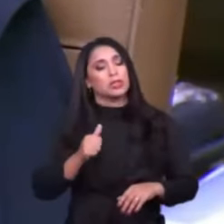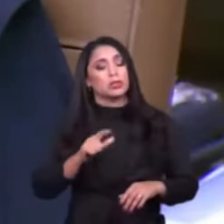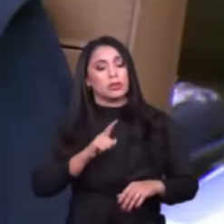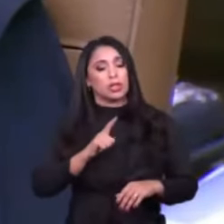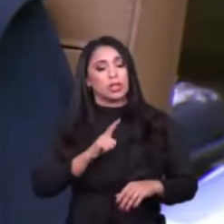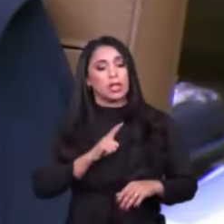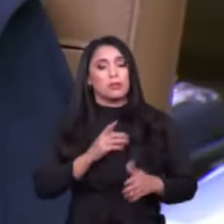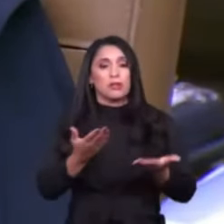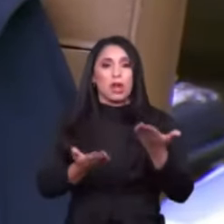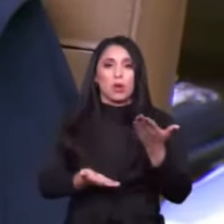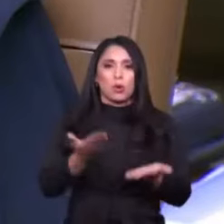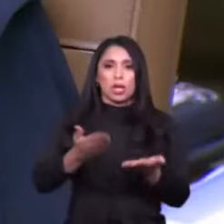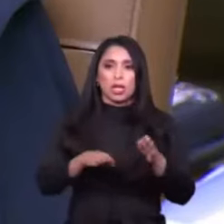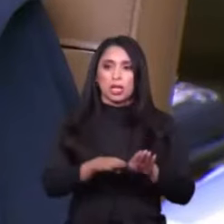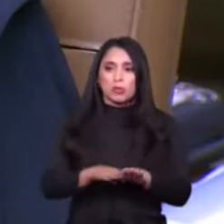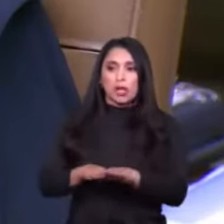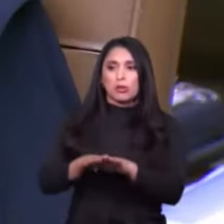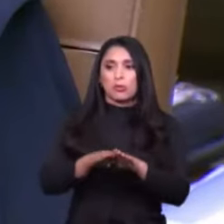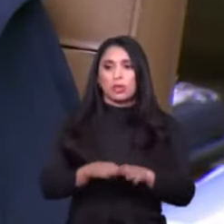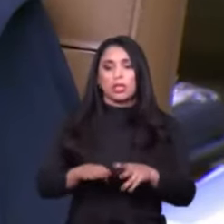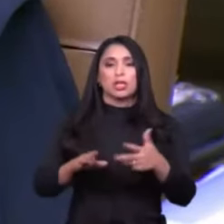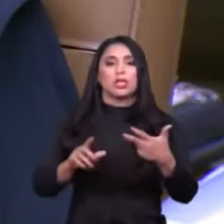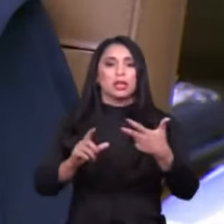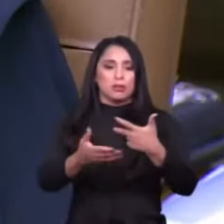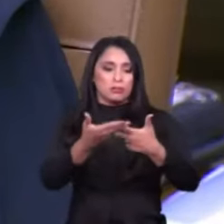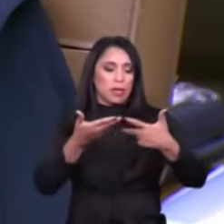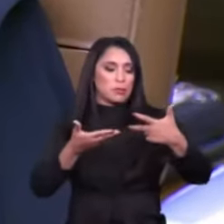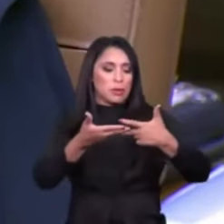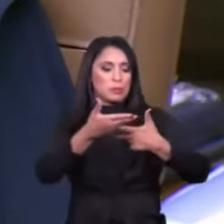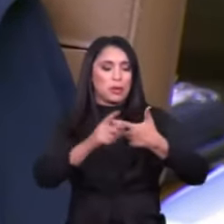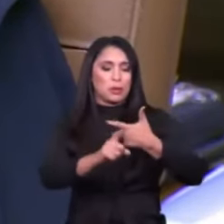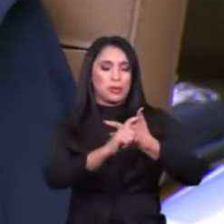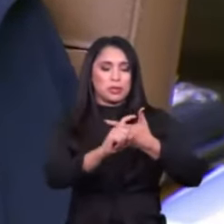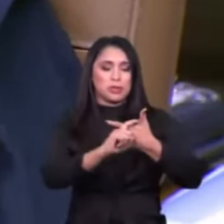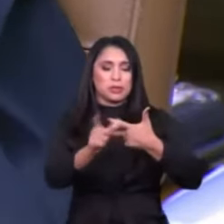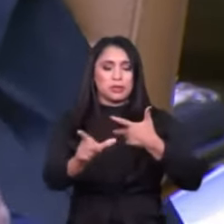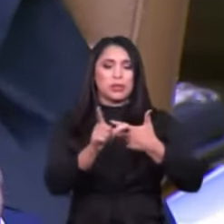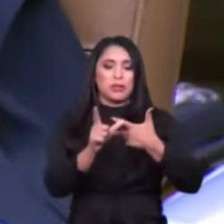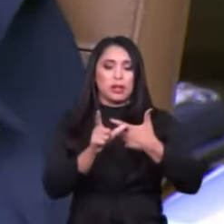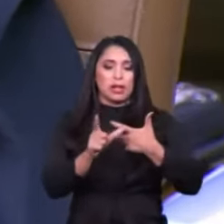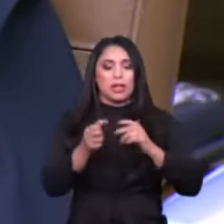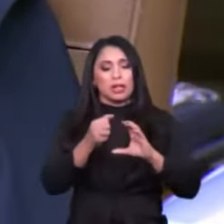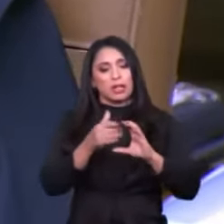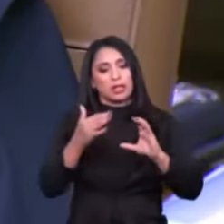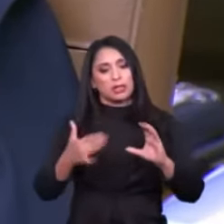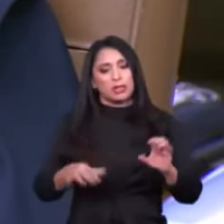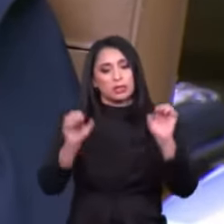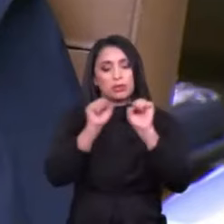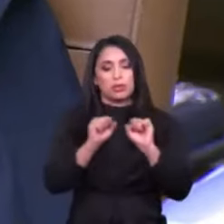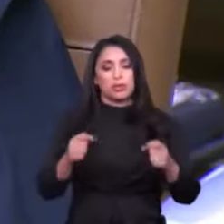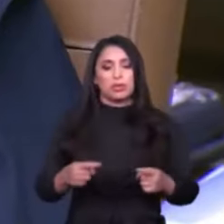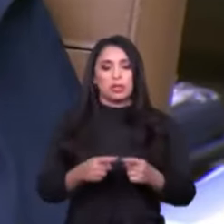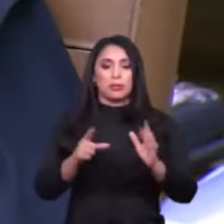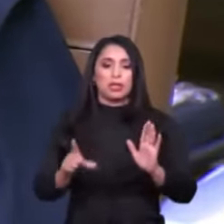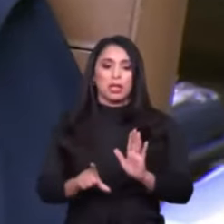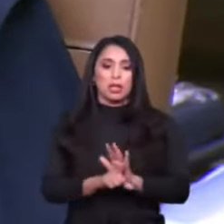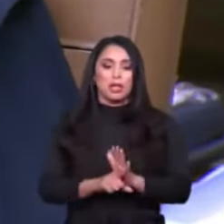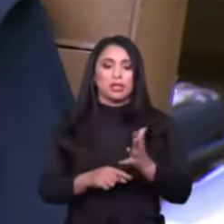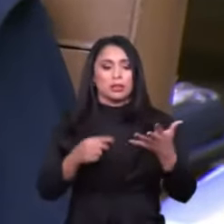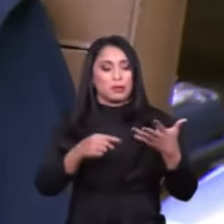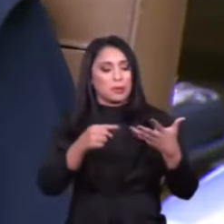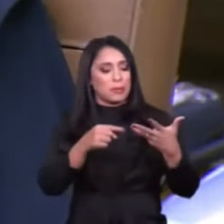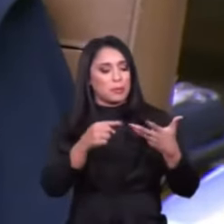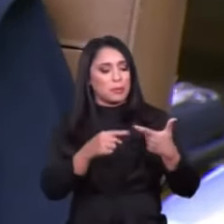ao equilíbrio e harmonia com o Legislativo e o Executivo, características que permeiam todo o nosso sistema legal. Por todas essas